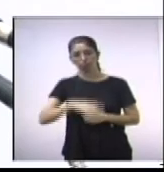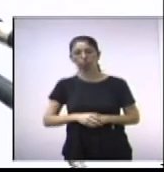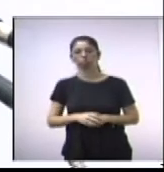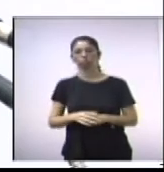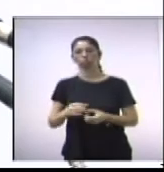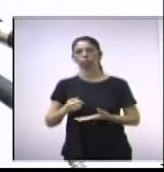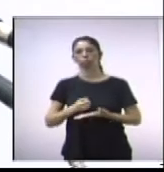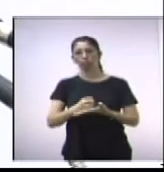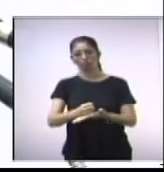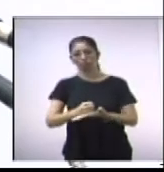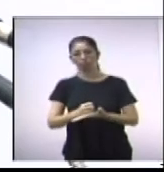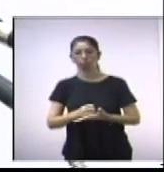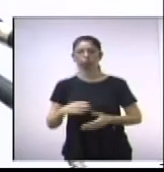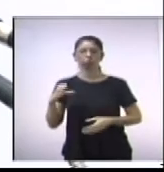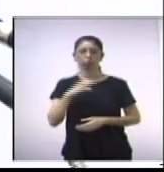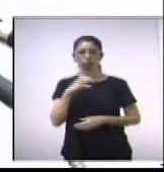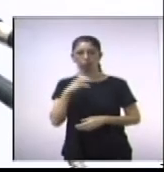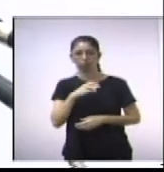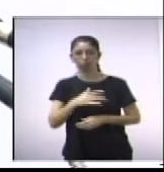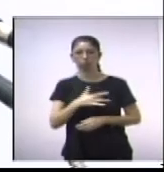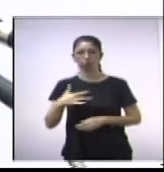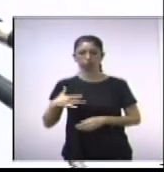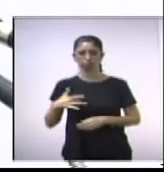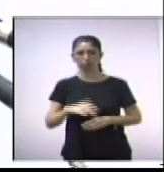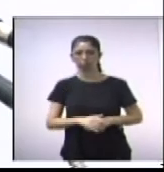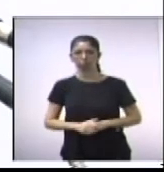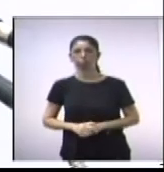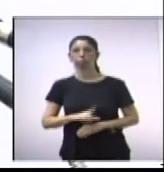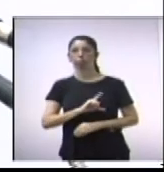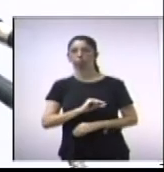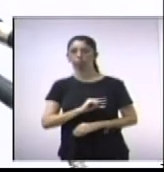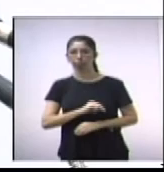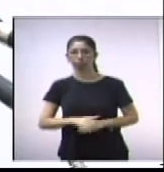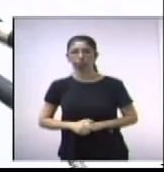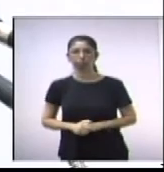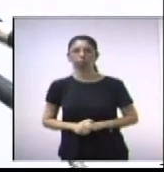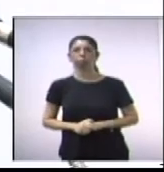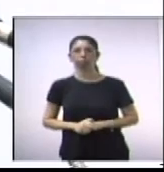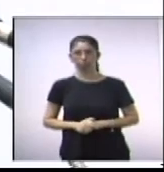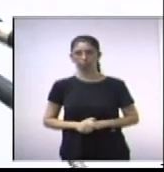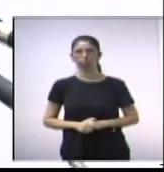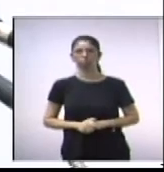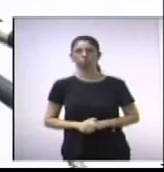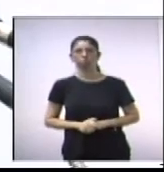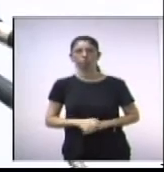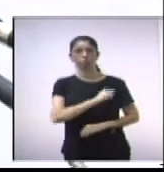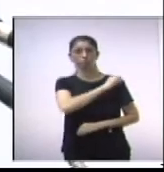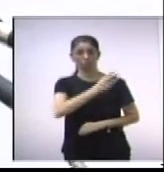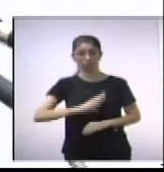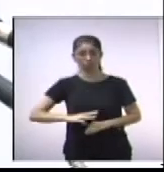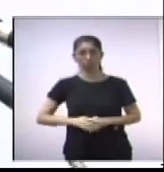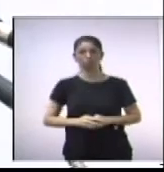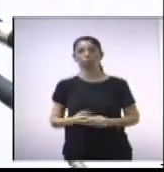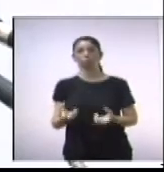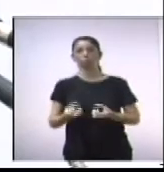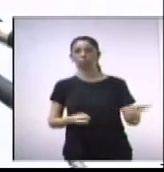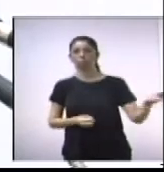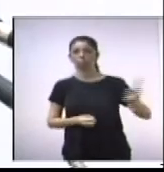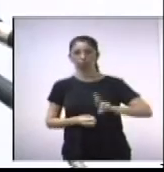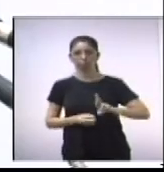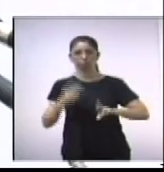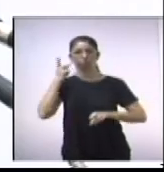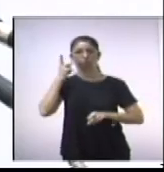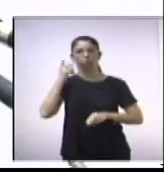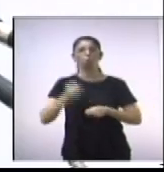Número 174, do vereador Custódio Campos, que requer informações do Serviço Nacional de Aprendizagem Industrial, SENAI, Departamento Regional de São